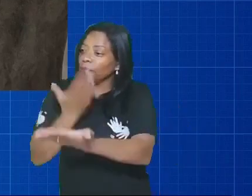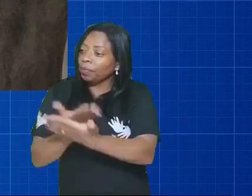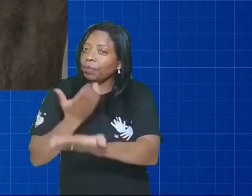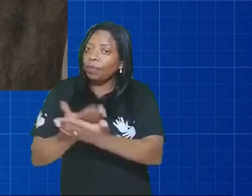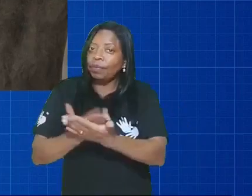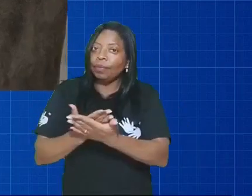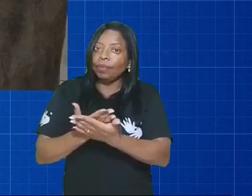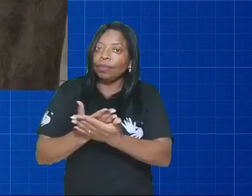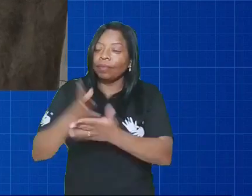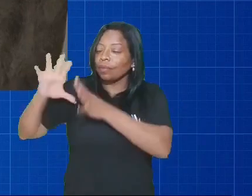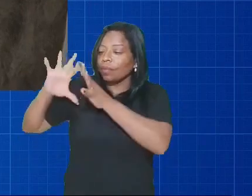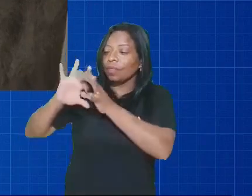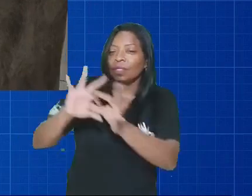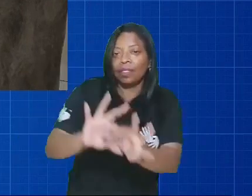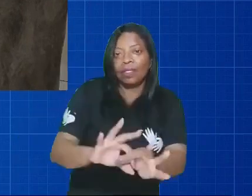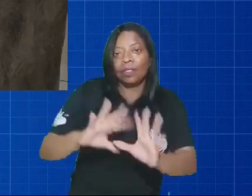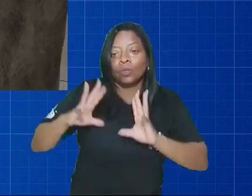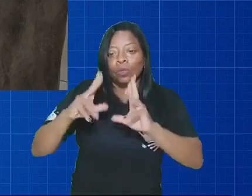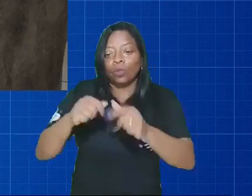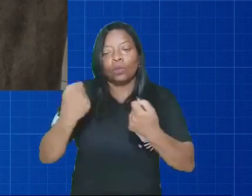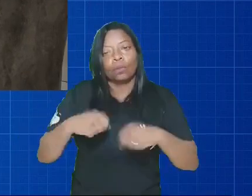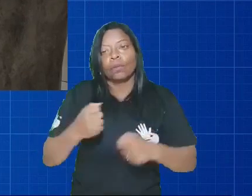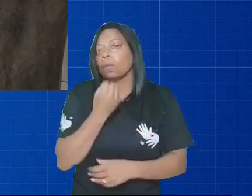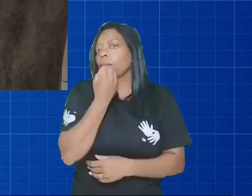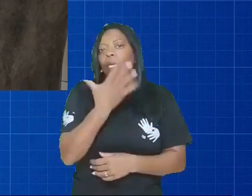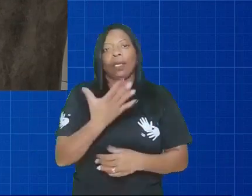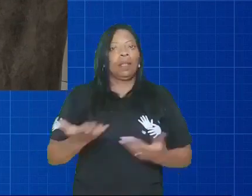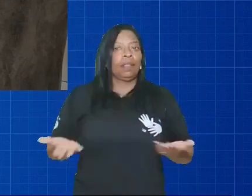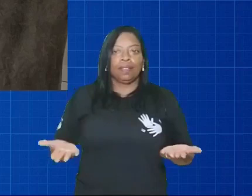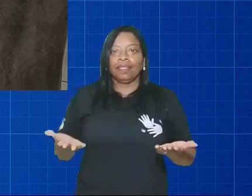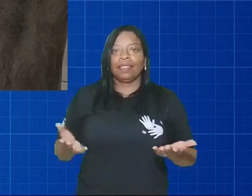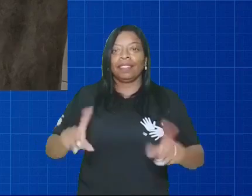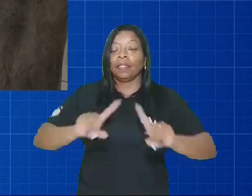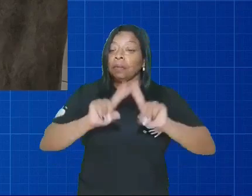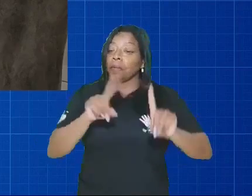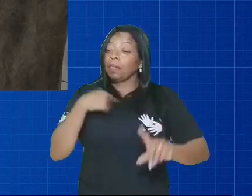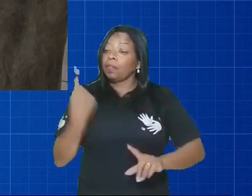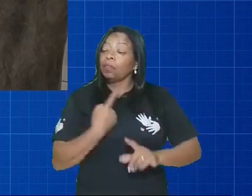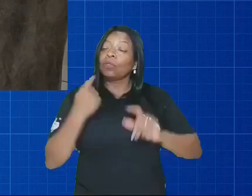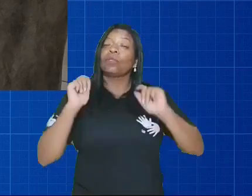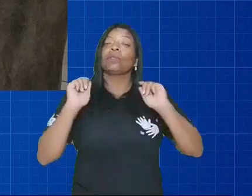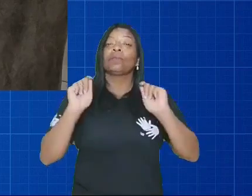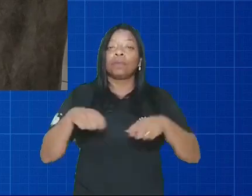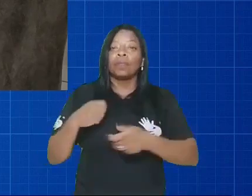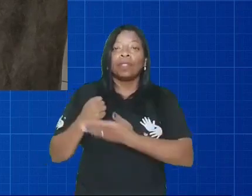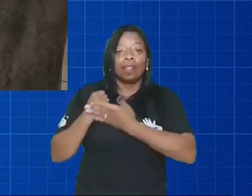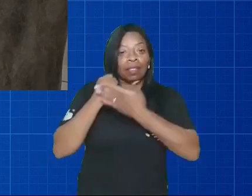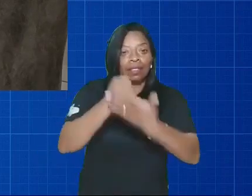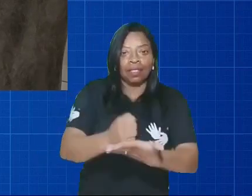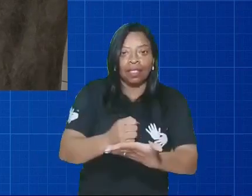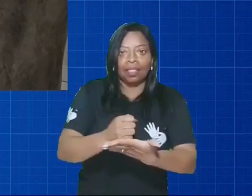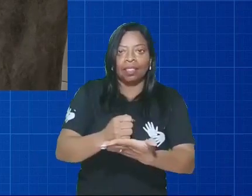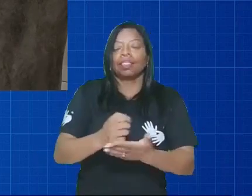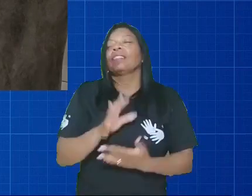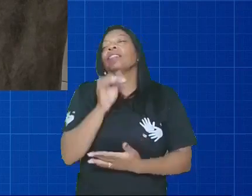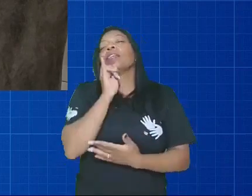Então, se tenho algo ainda a contribuir é nessa perspectiva de que não existe o lado de fora, certo?